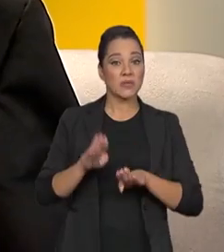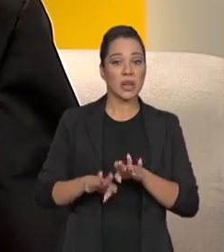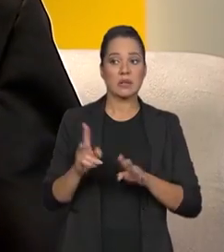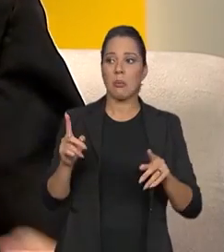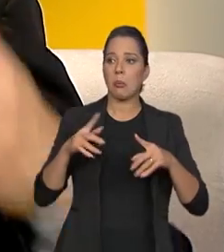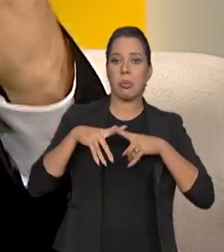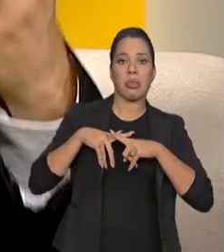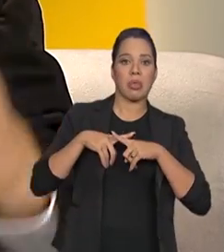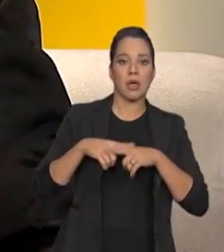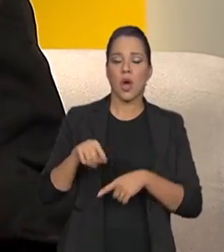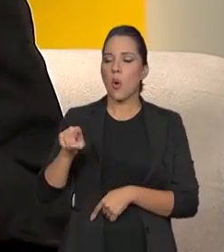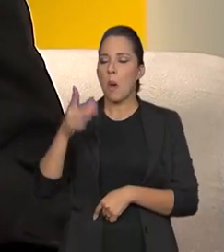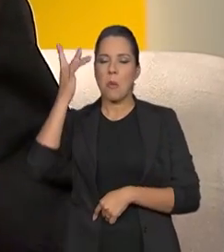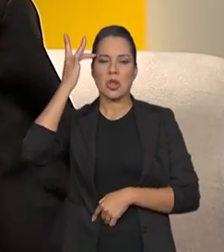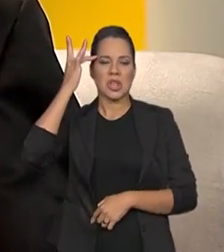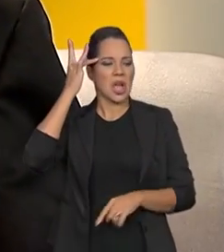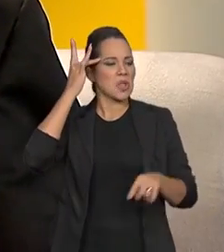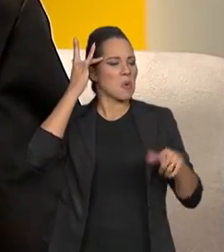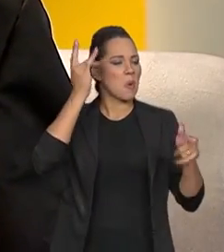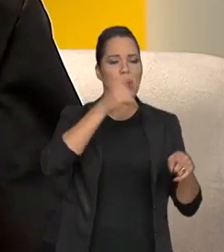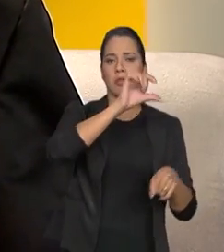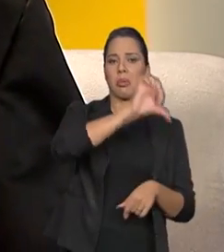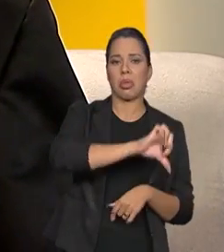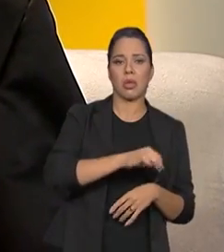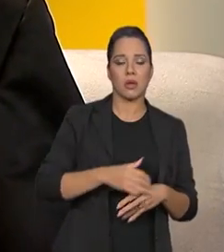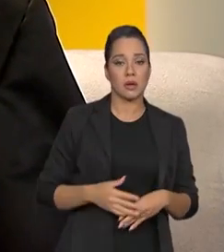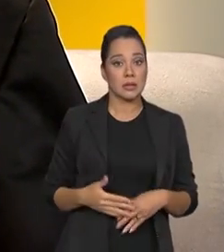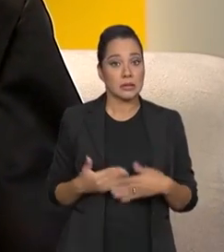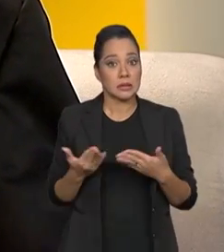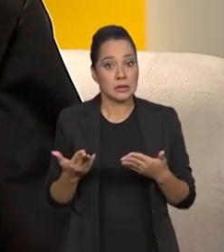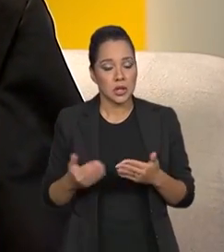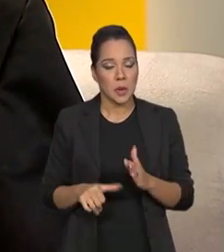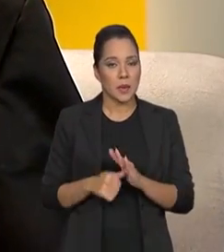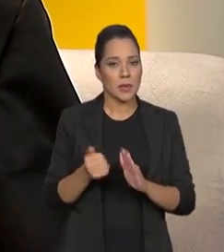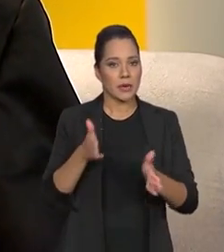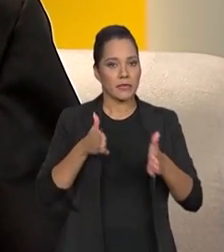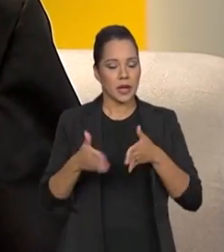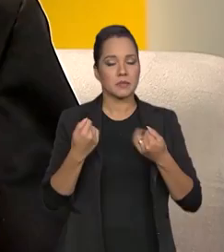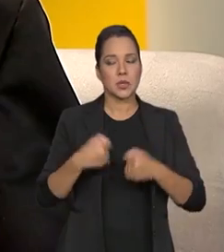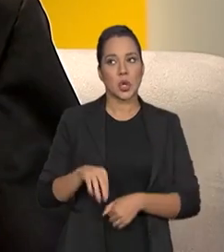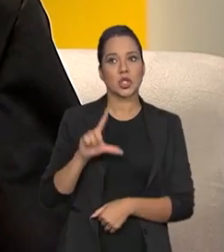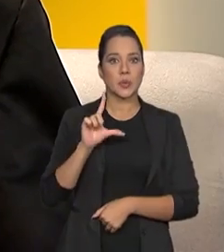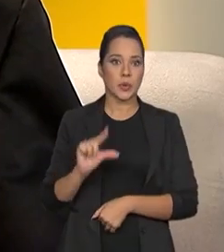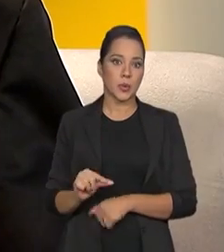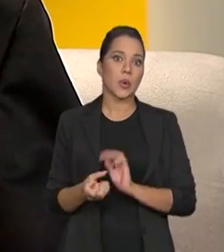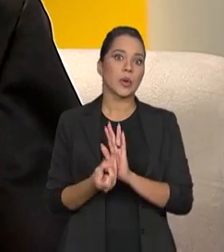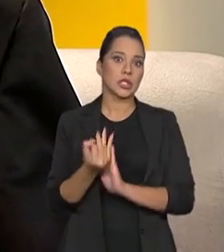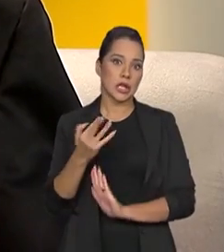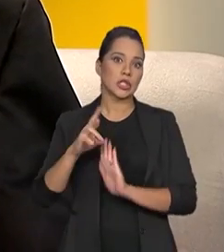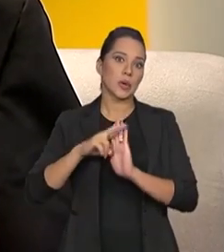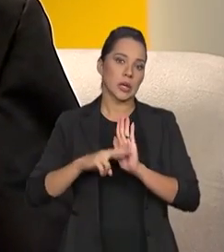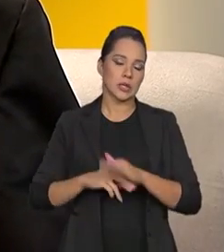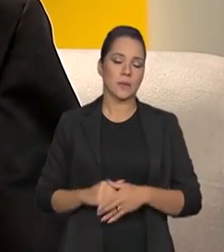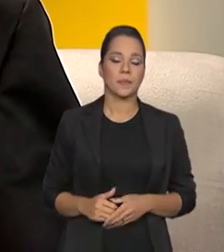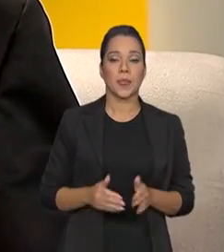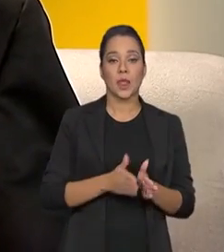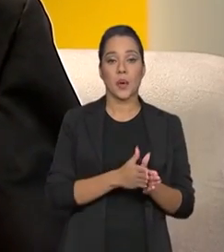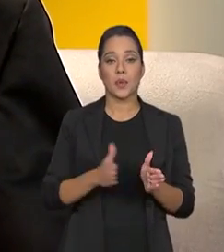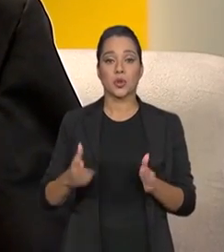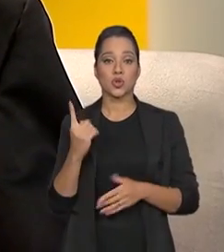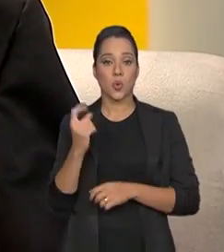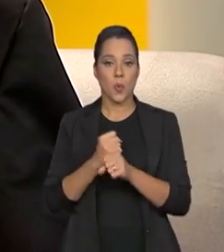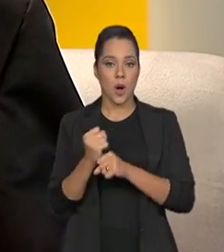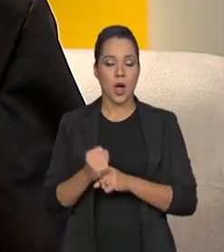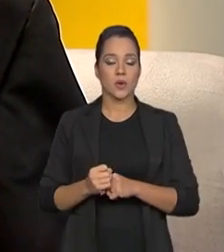com outro um é modernizado o outro não então numa primeira fase a gente teve que reduzir isso então durante um período de um ano